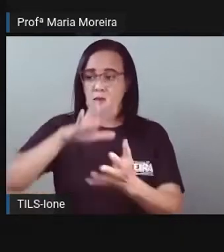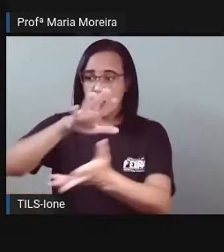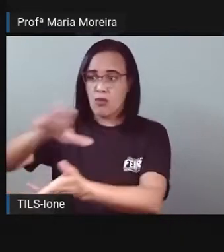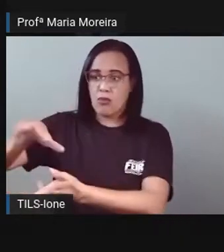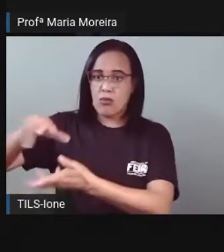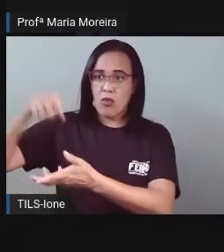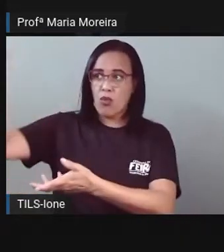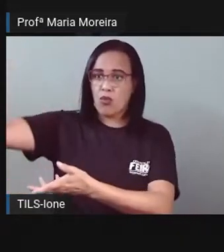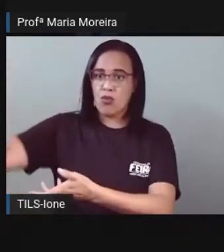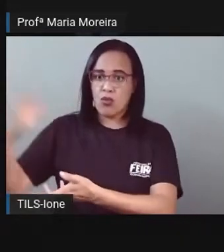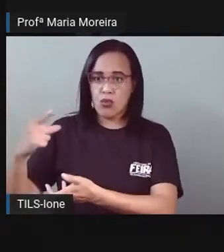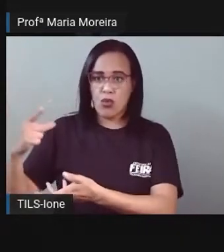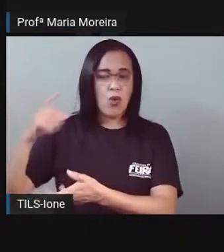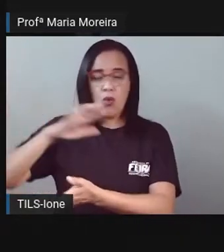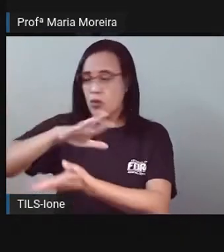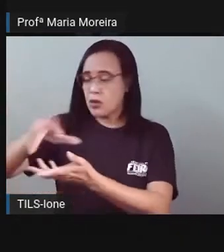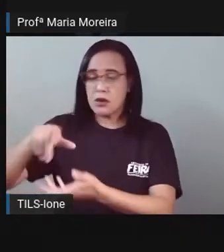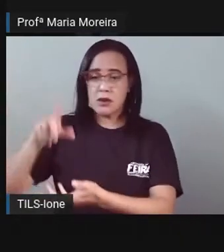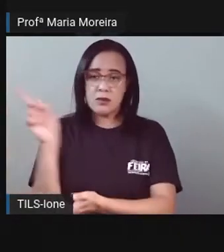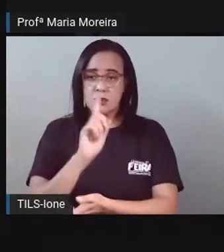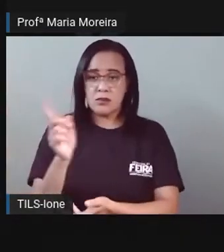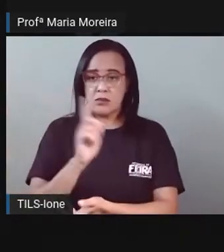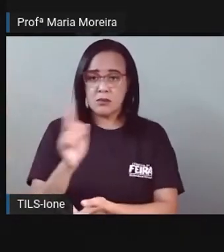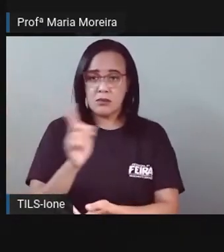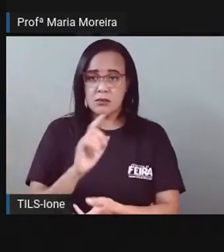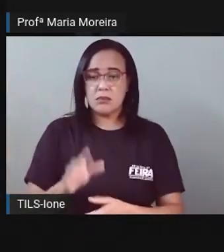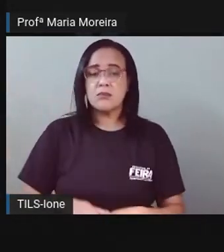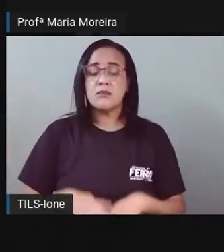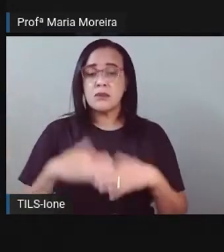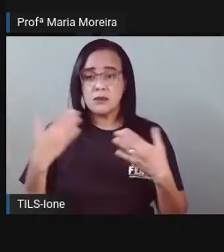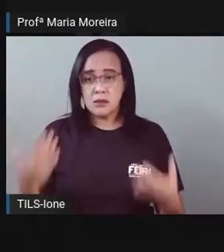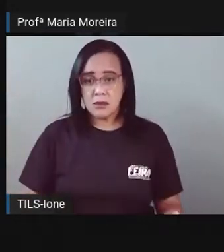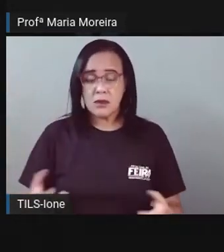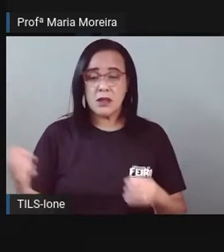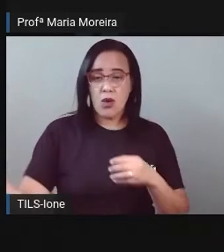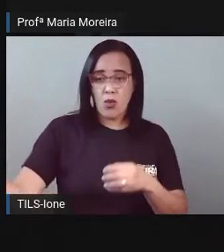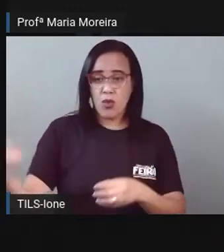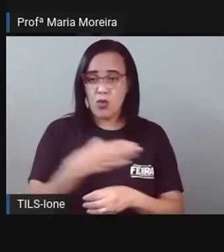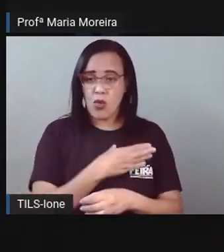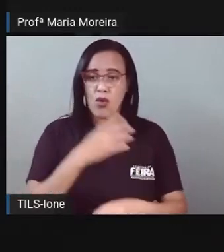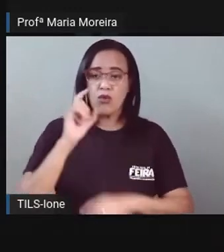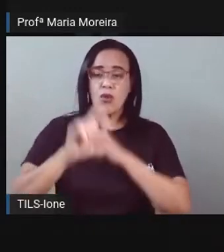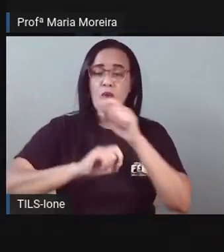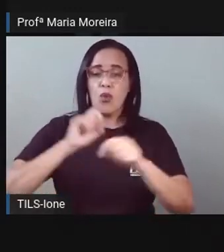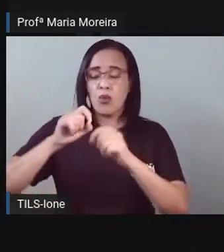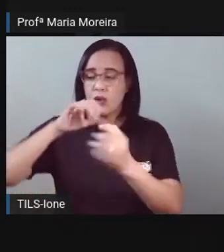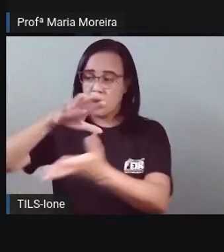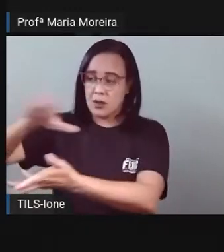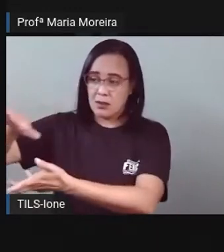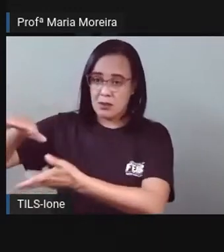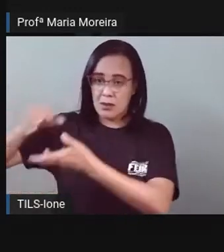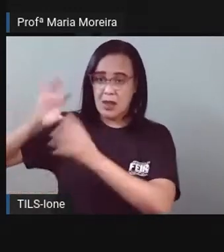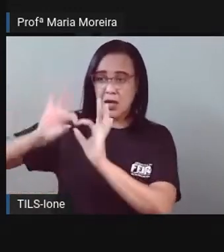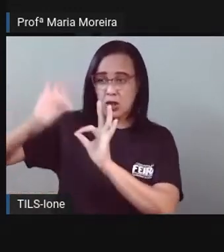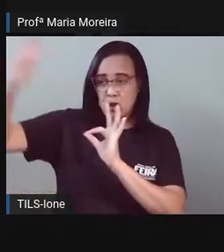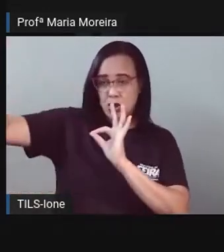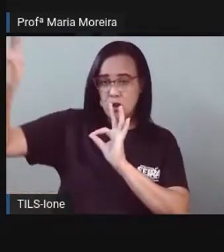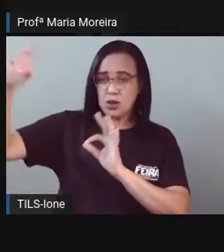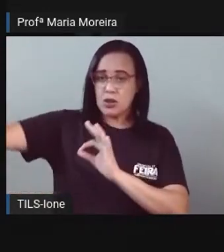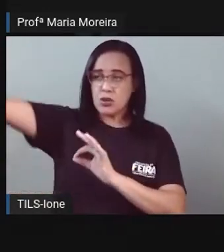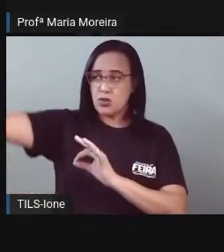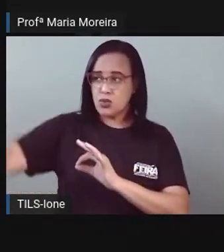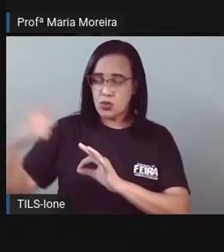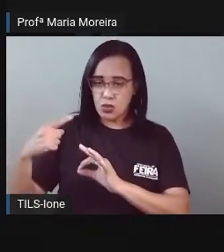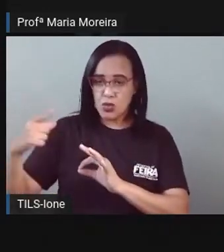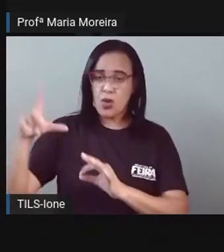solar. Isso levou a uma nova noção sobre o relacionamento entre a Terra e o Sol. Agora, sabemos que